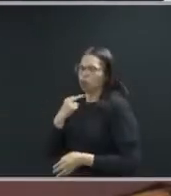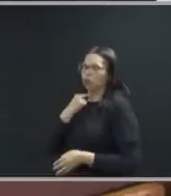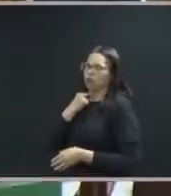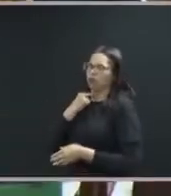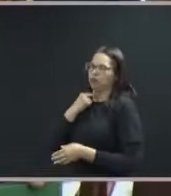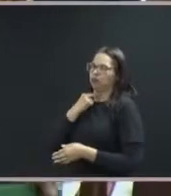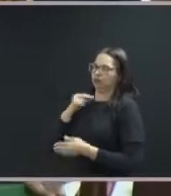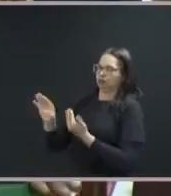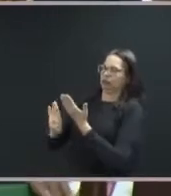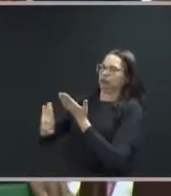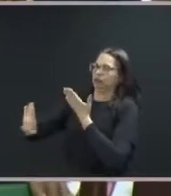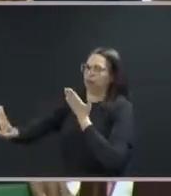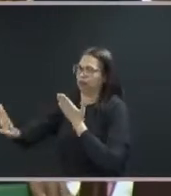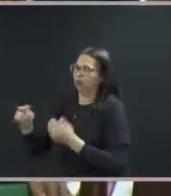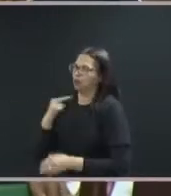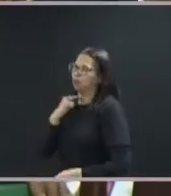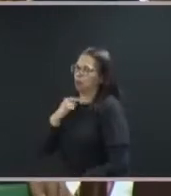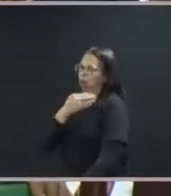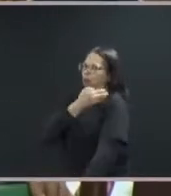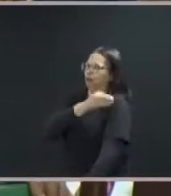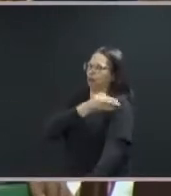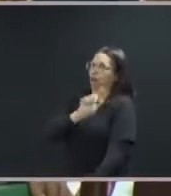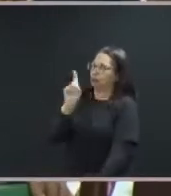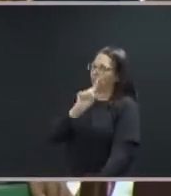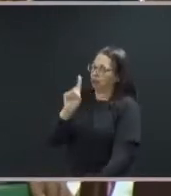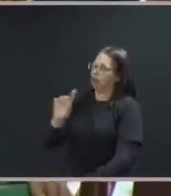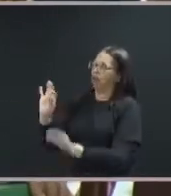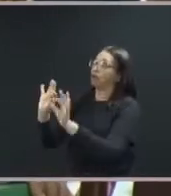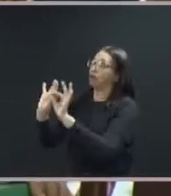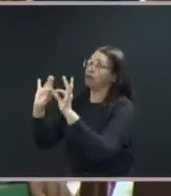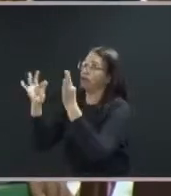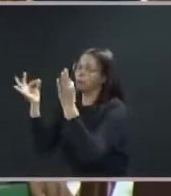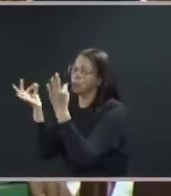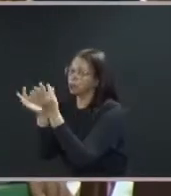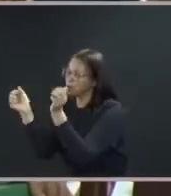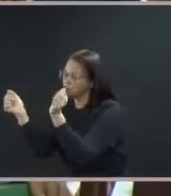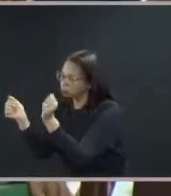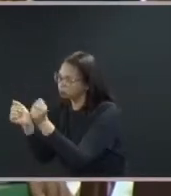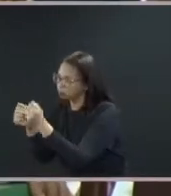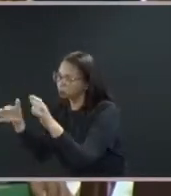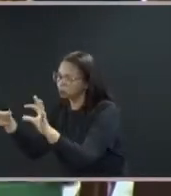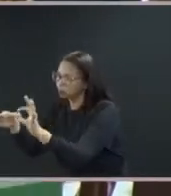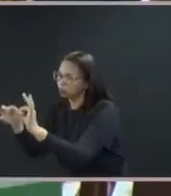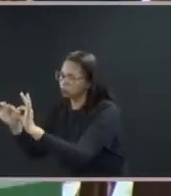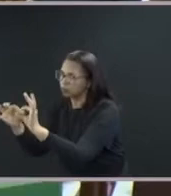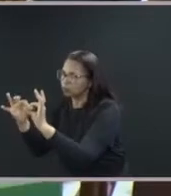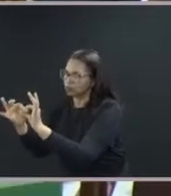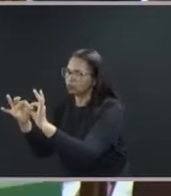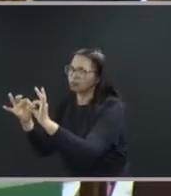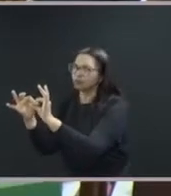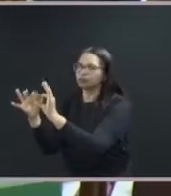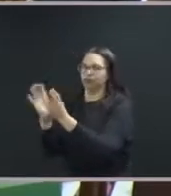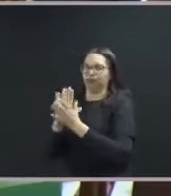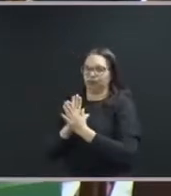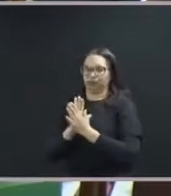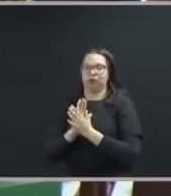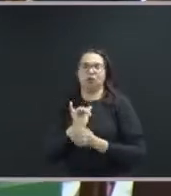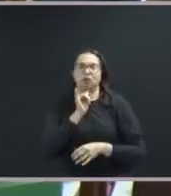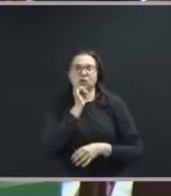Problema sério, né? Mas vamos lá. Notei os que promovem dissensões. Quando você vê um irmão,